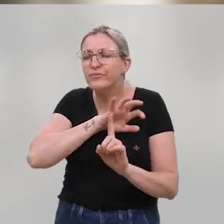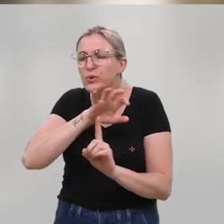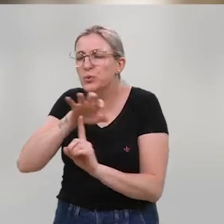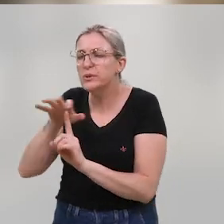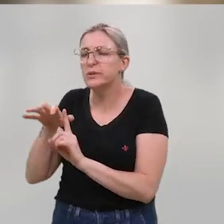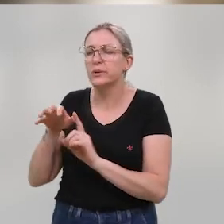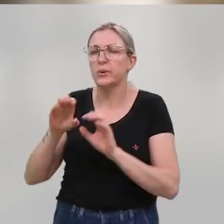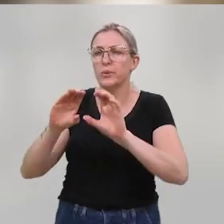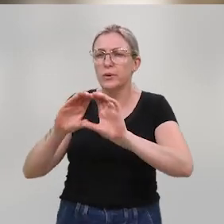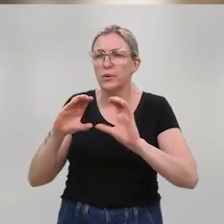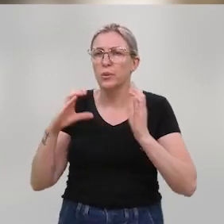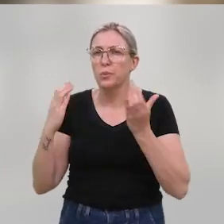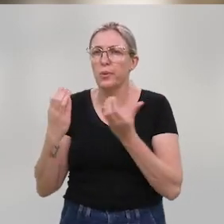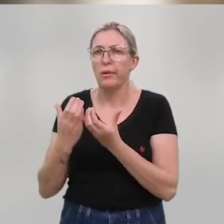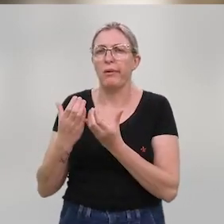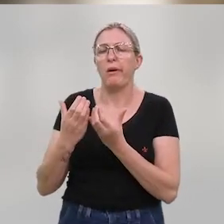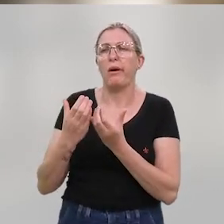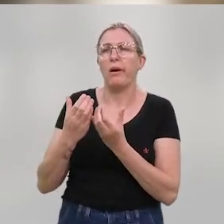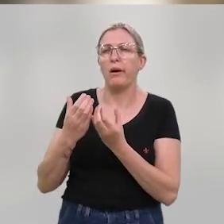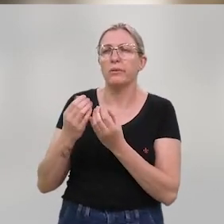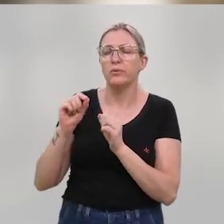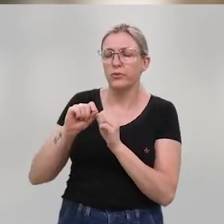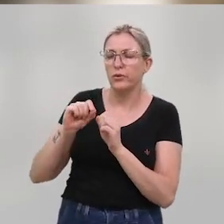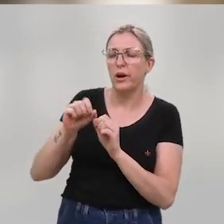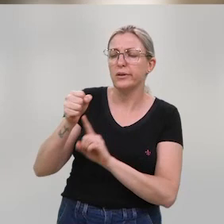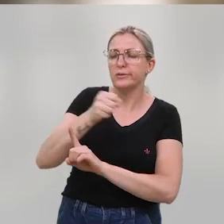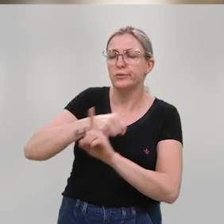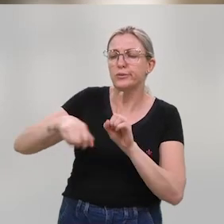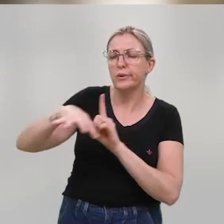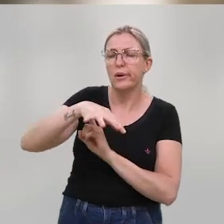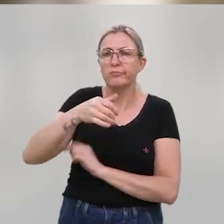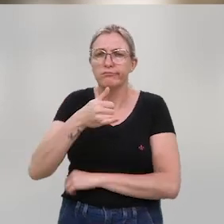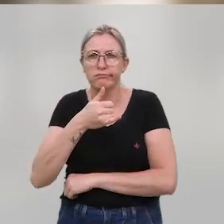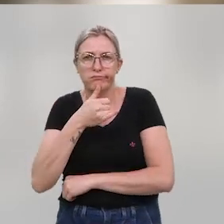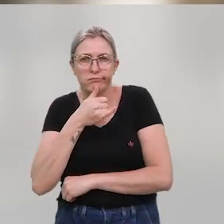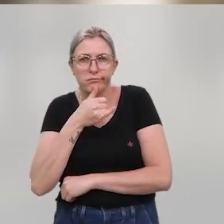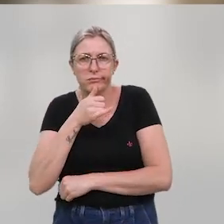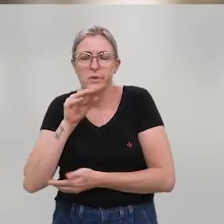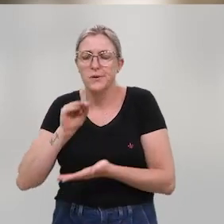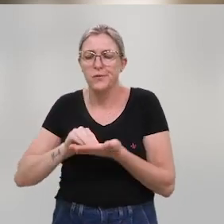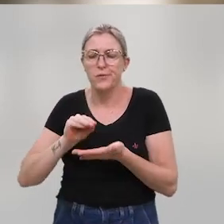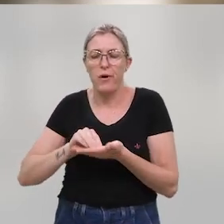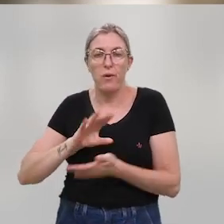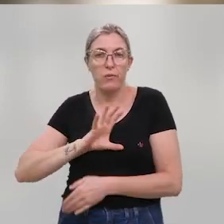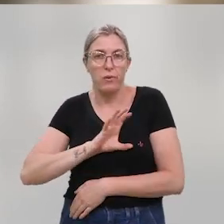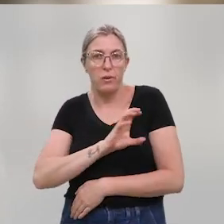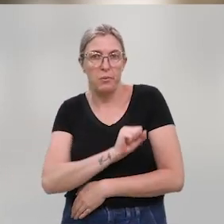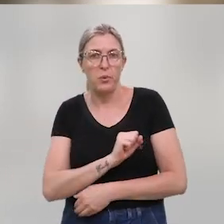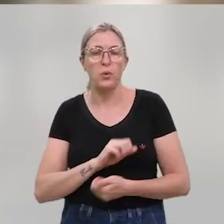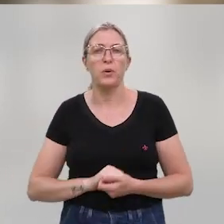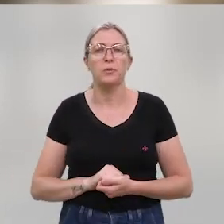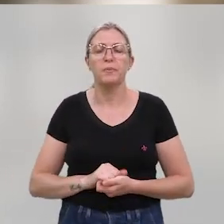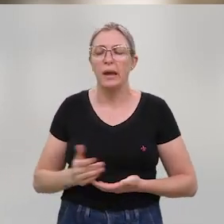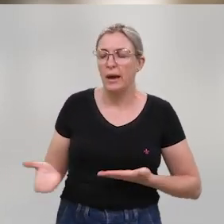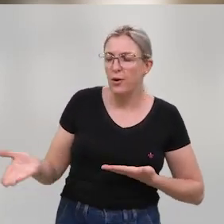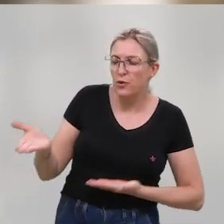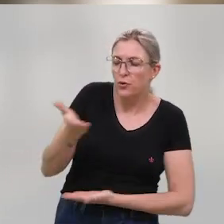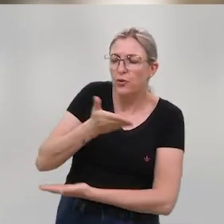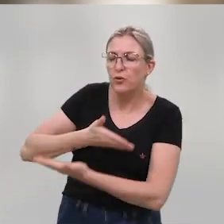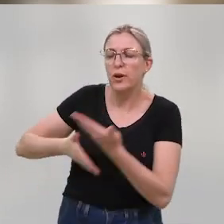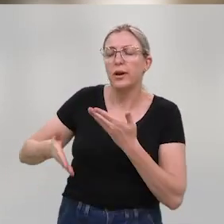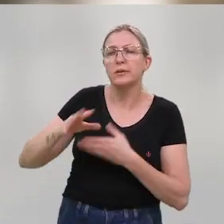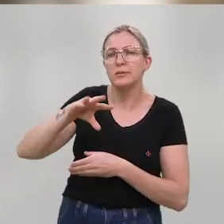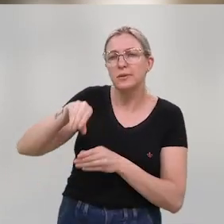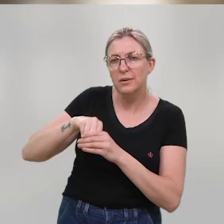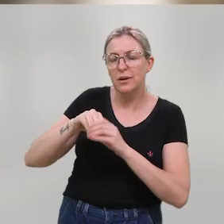lamentavelmente, acabam deixando a comunidade, a sociedade mais triste e sem